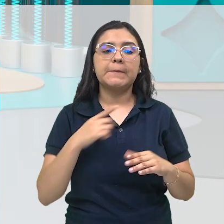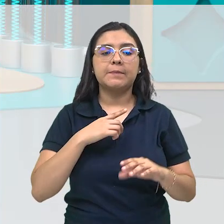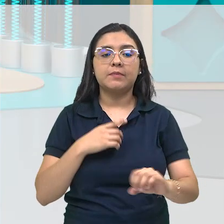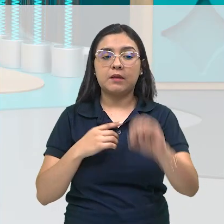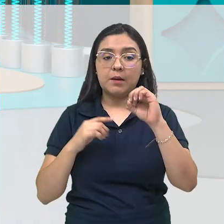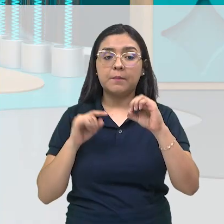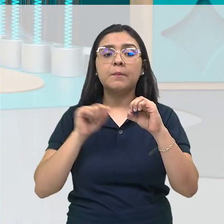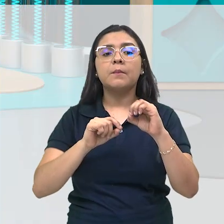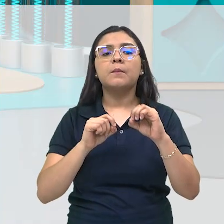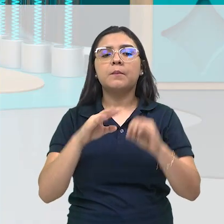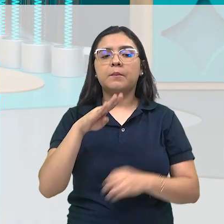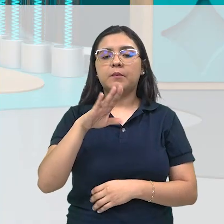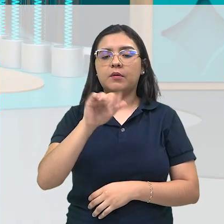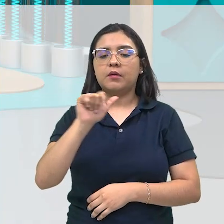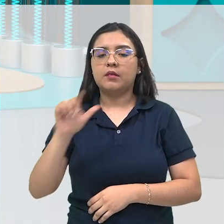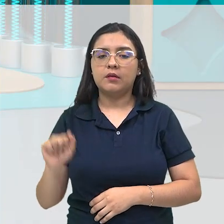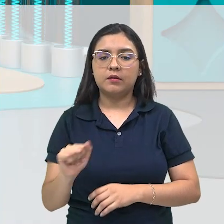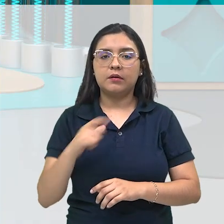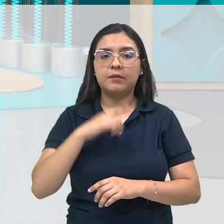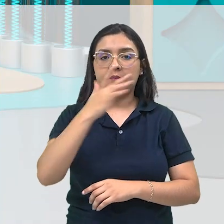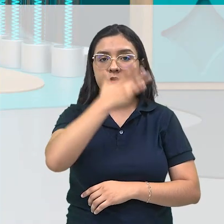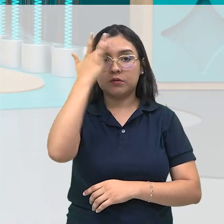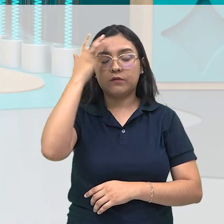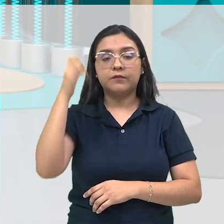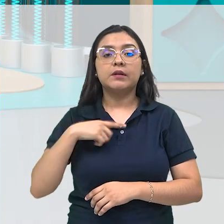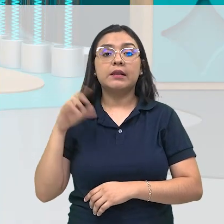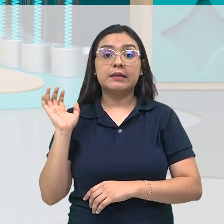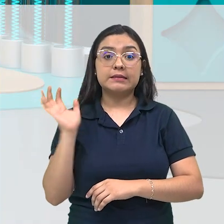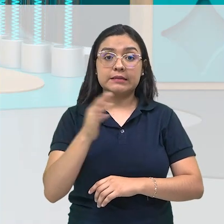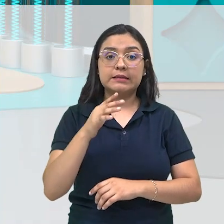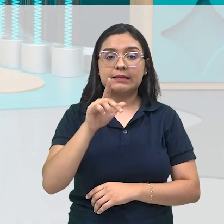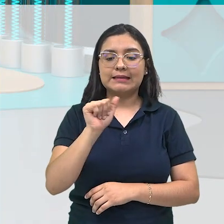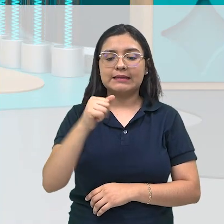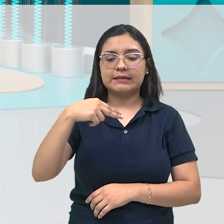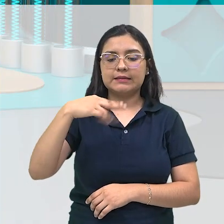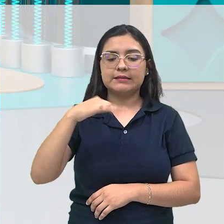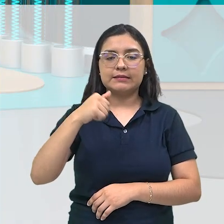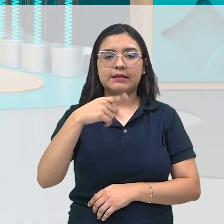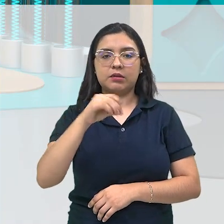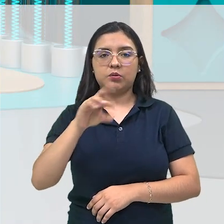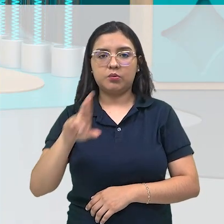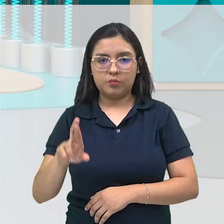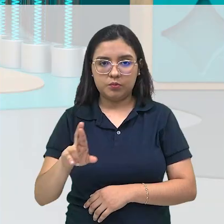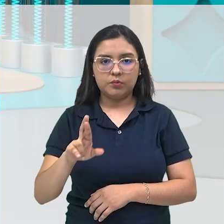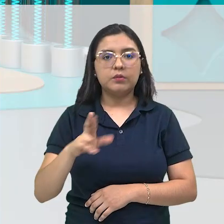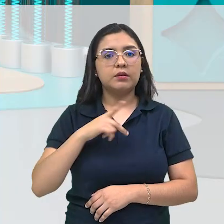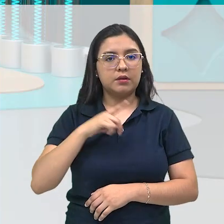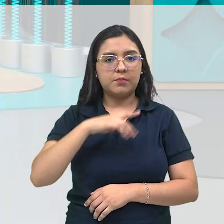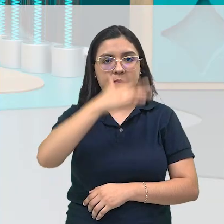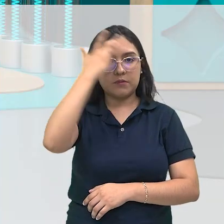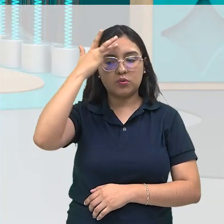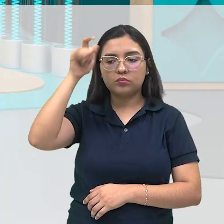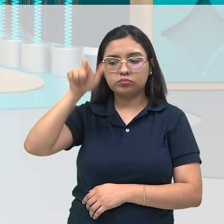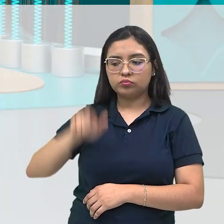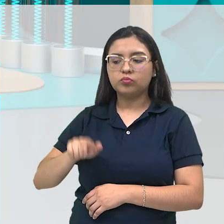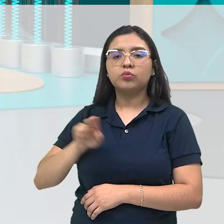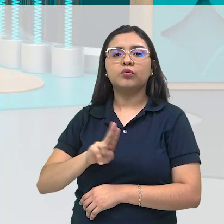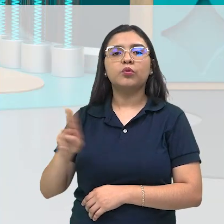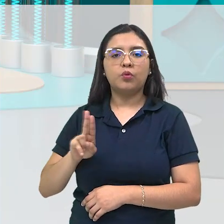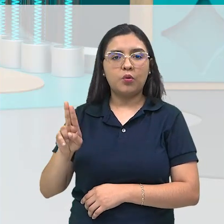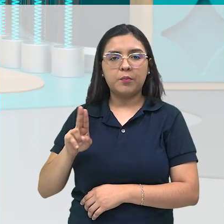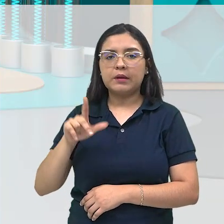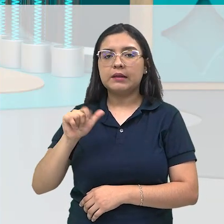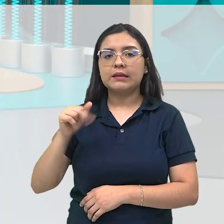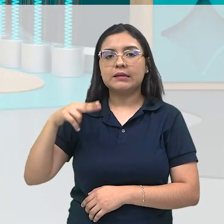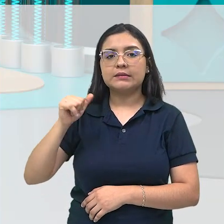de beisebol é lançada por um jogador, que é chamado de lançador. Tá? Então, tem um cara chamado